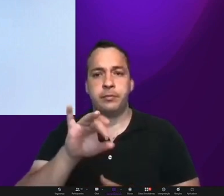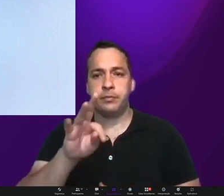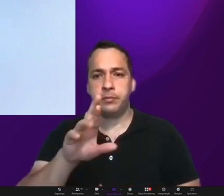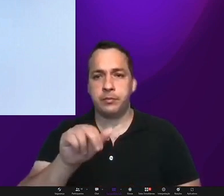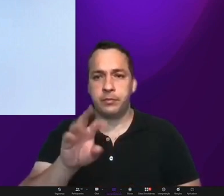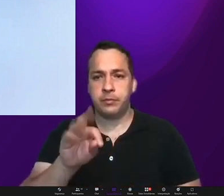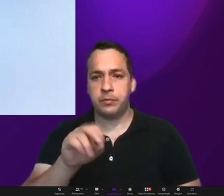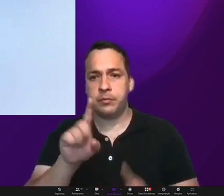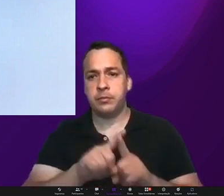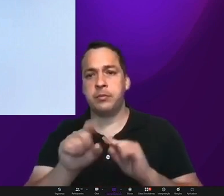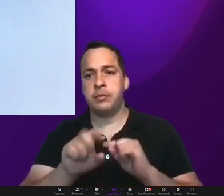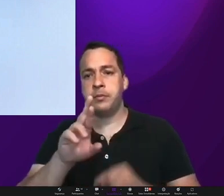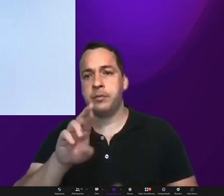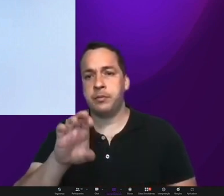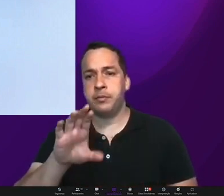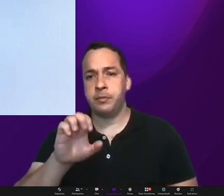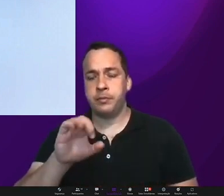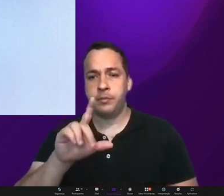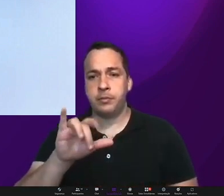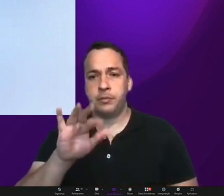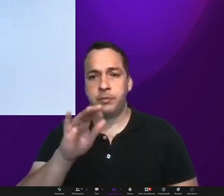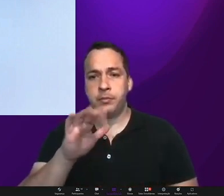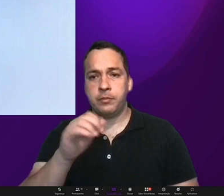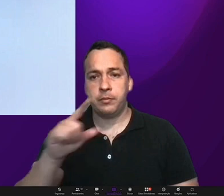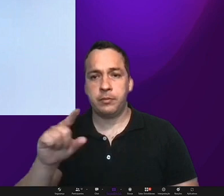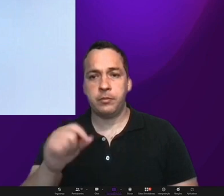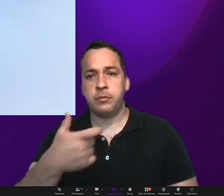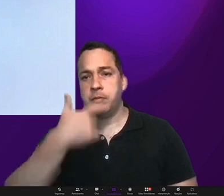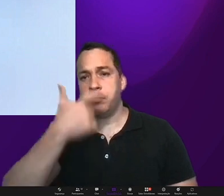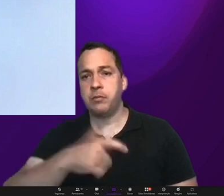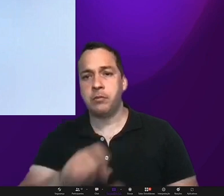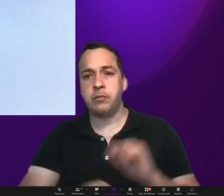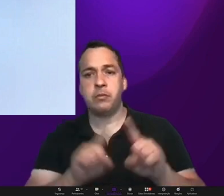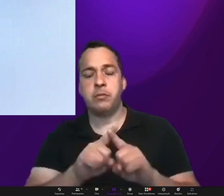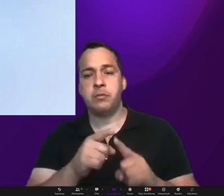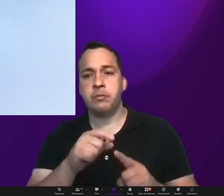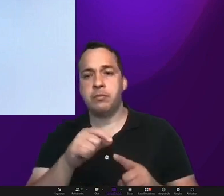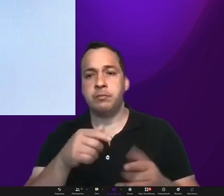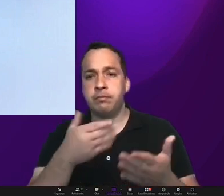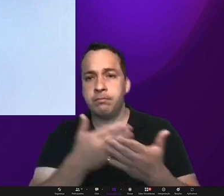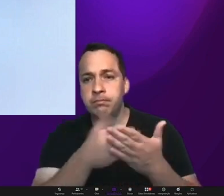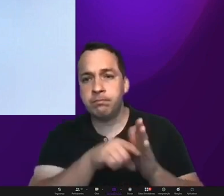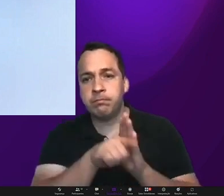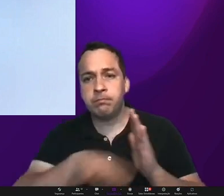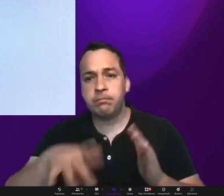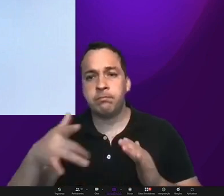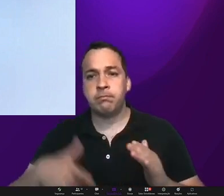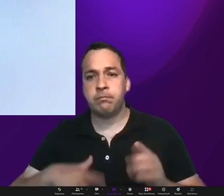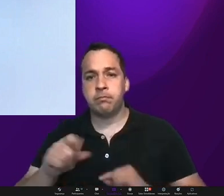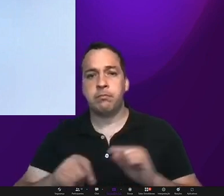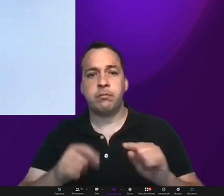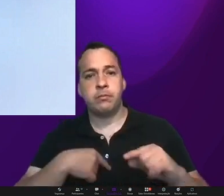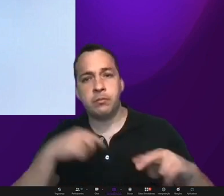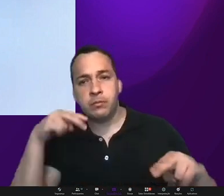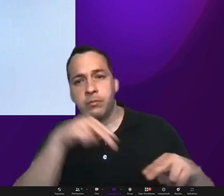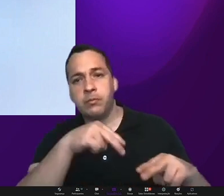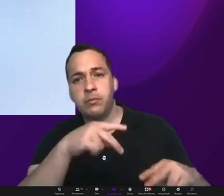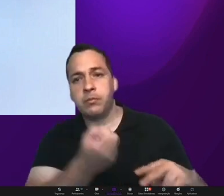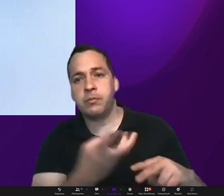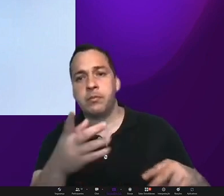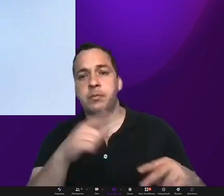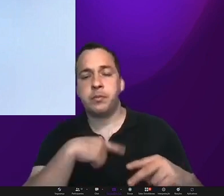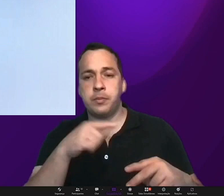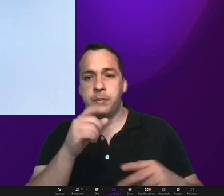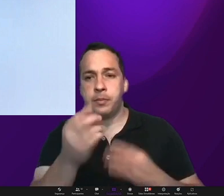aplicam, eu sou um nefrologista de beira de leito, em várias instituições, basicamente